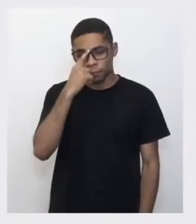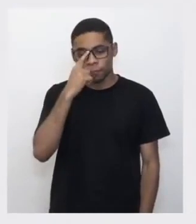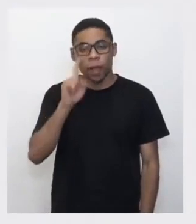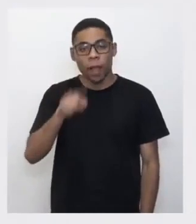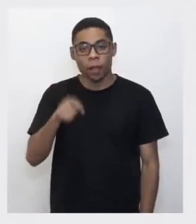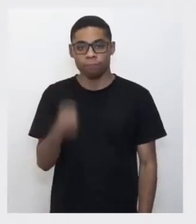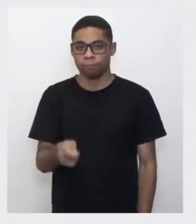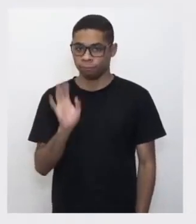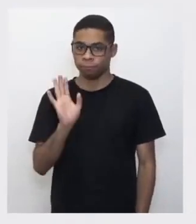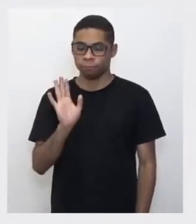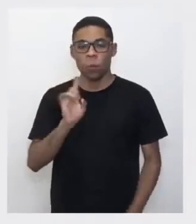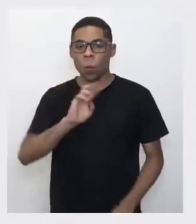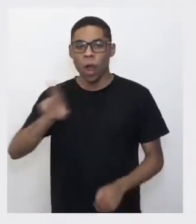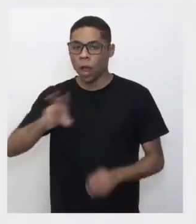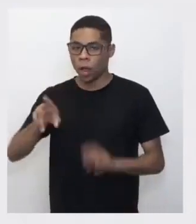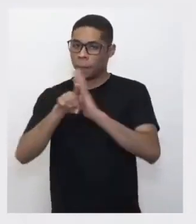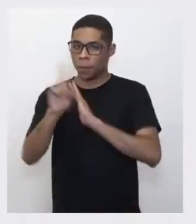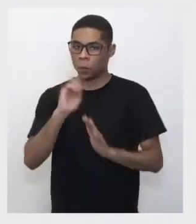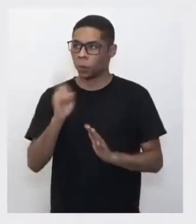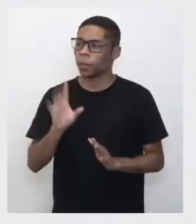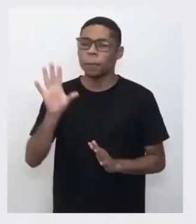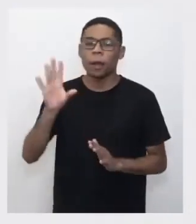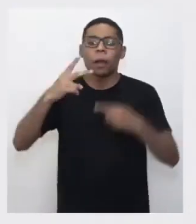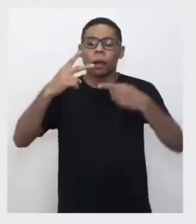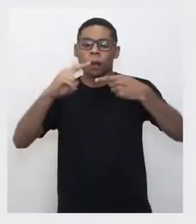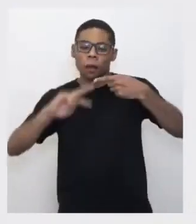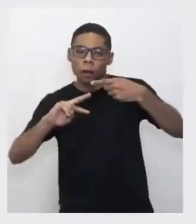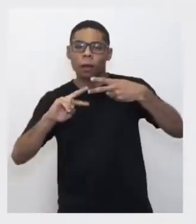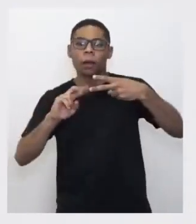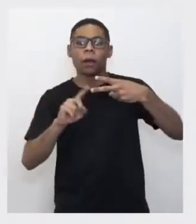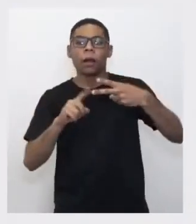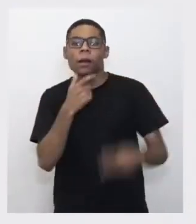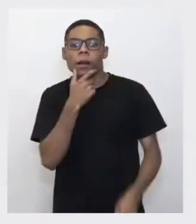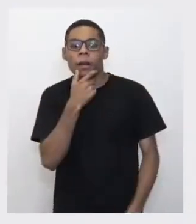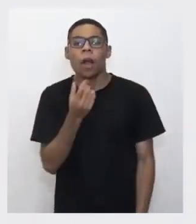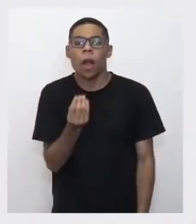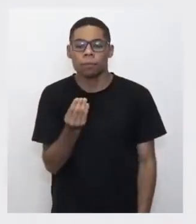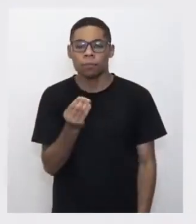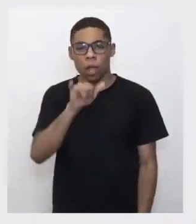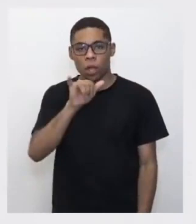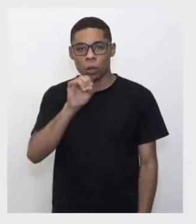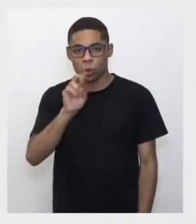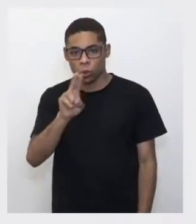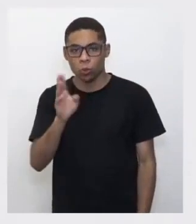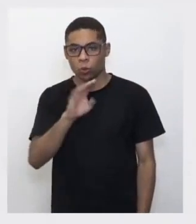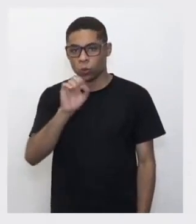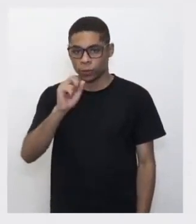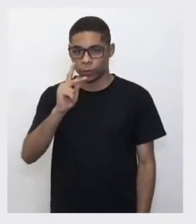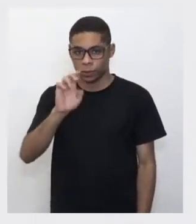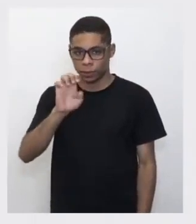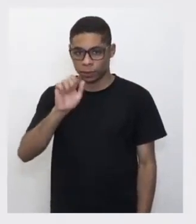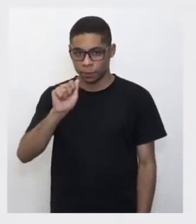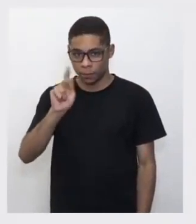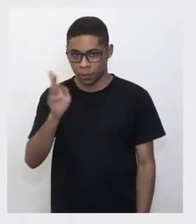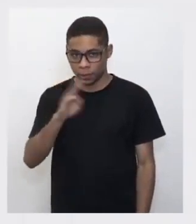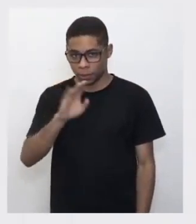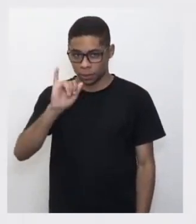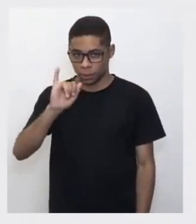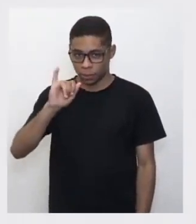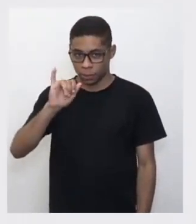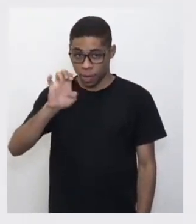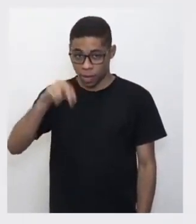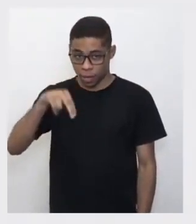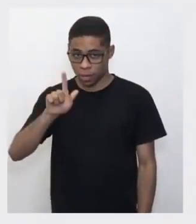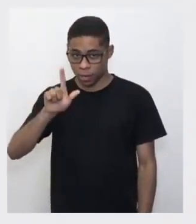inglês, como é que eu vou traduzir isso aí, Ed? You speak English. Ok, então, você